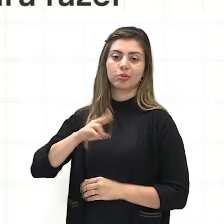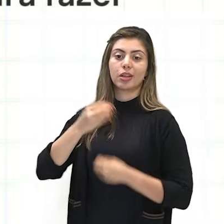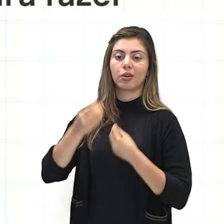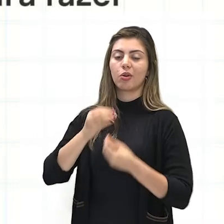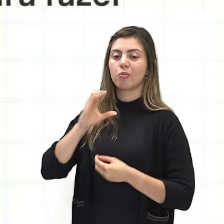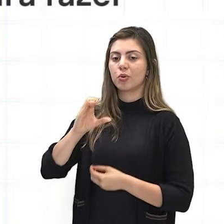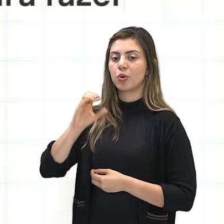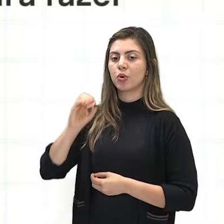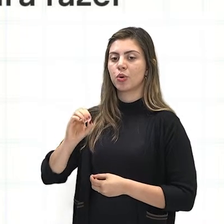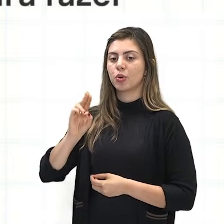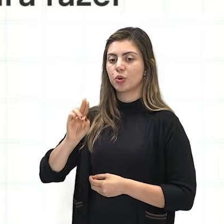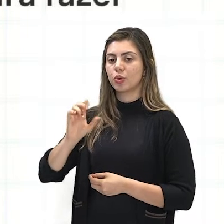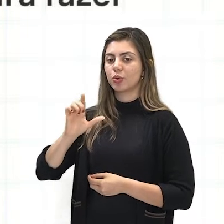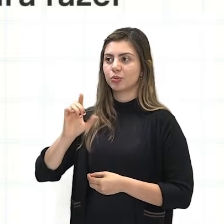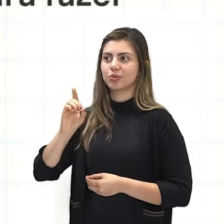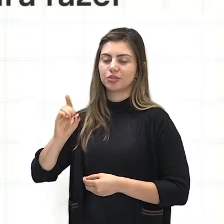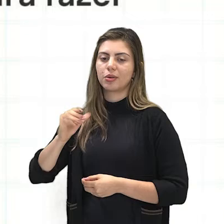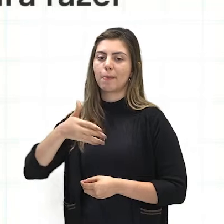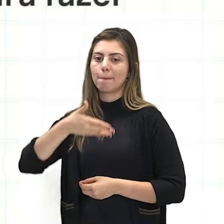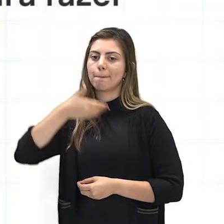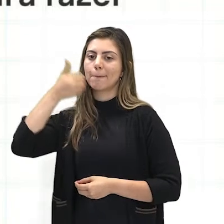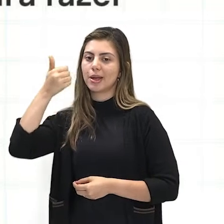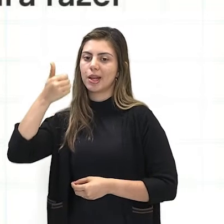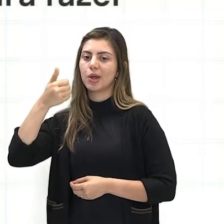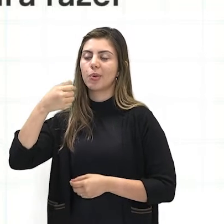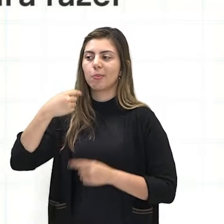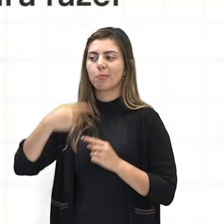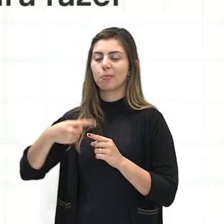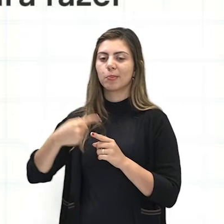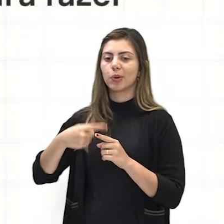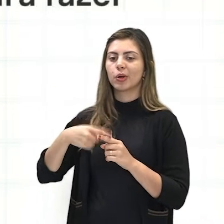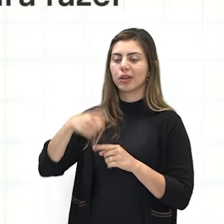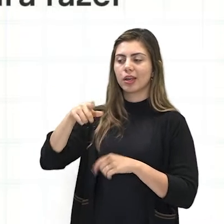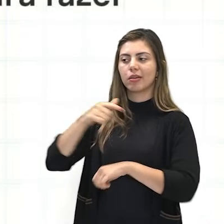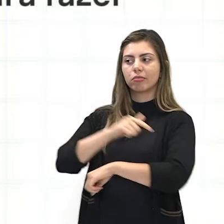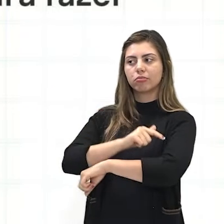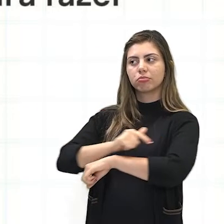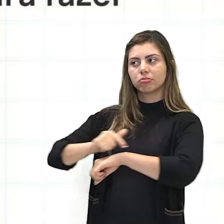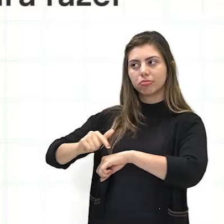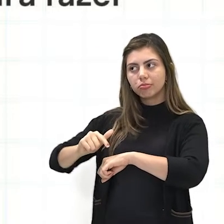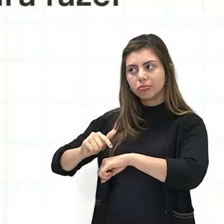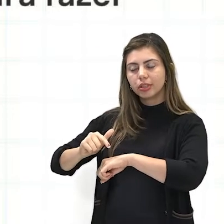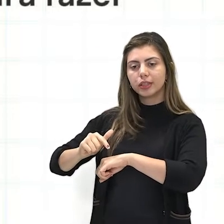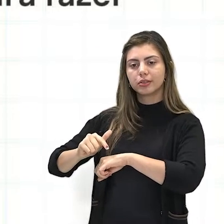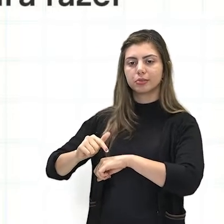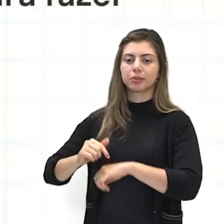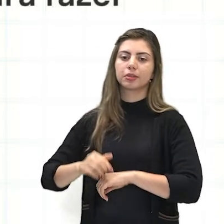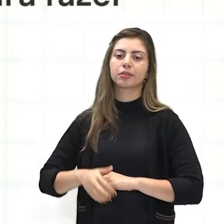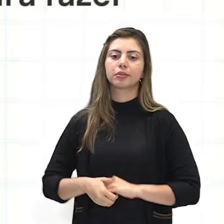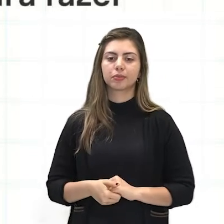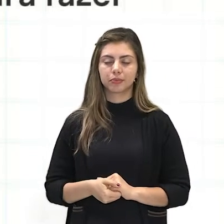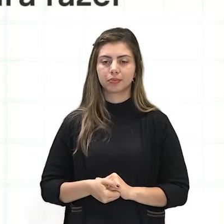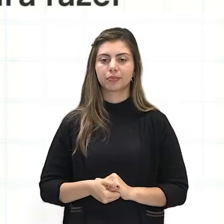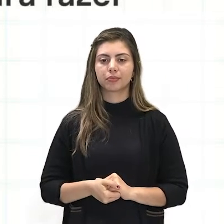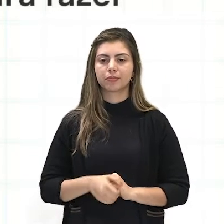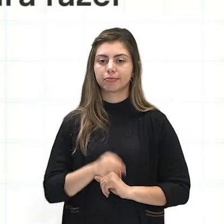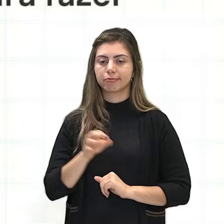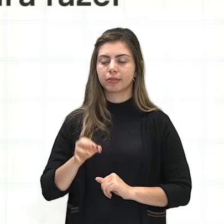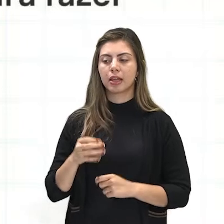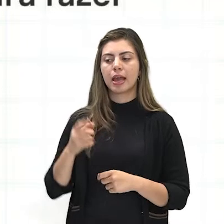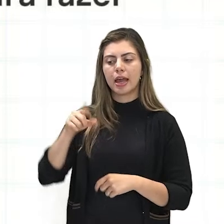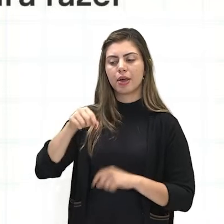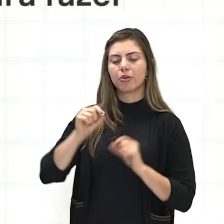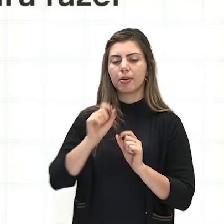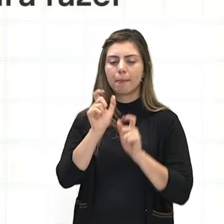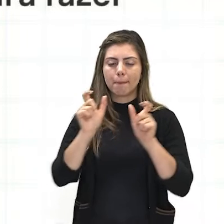invés de qualquer outra expressão, tá? Porque ali é uma situação onde requer um pouco mais de habilidade linguística, uma escolha